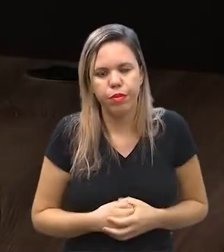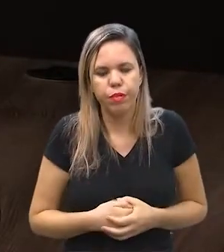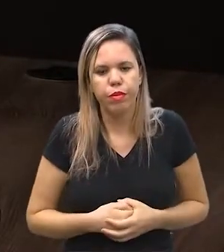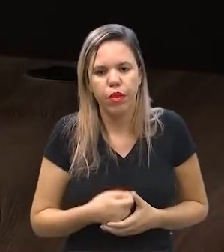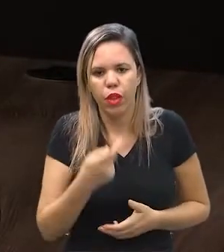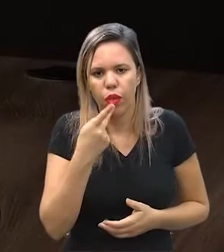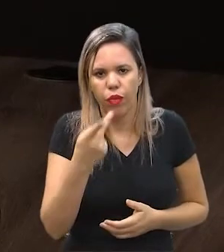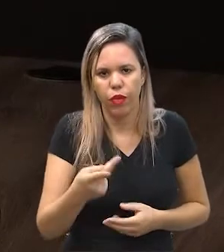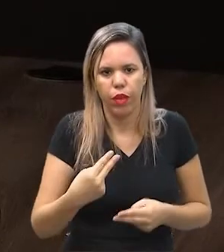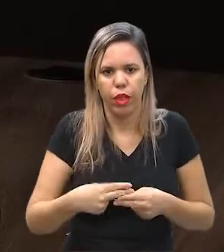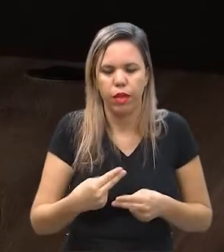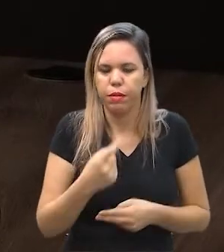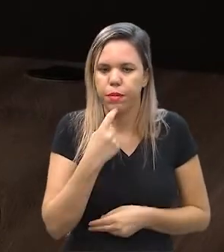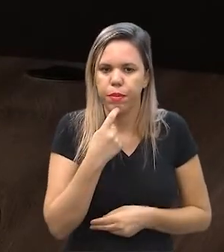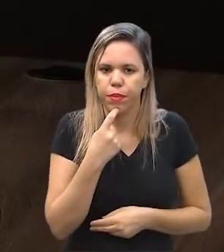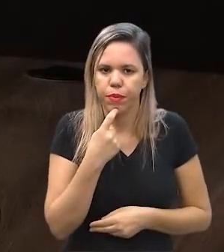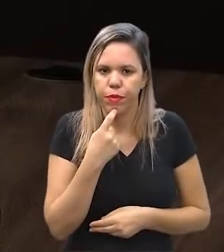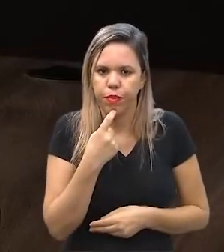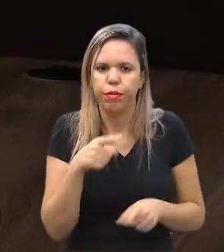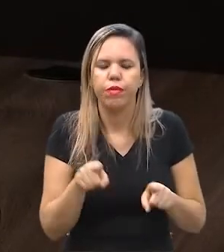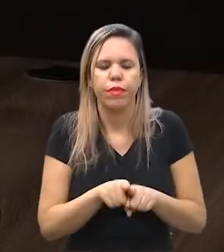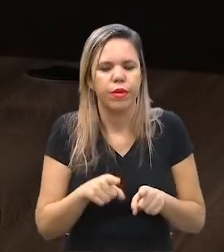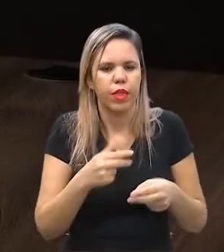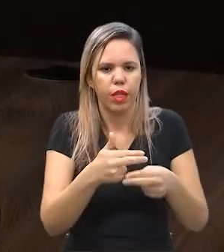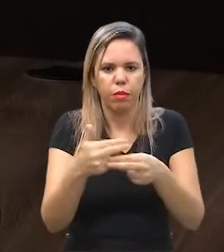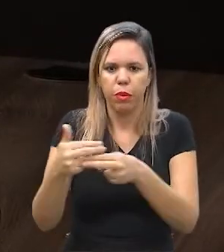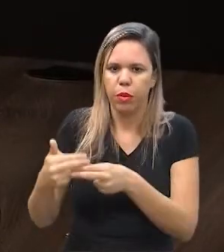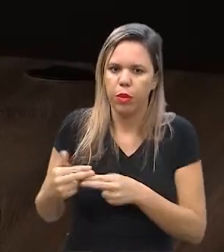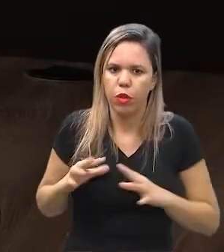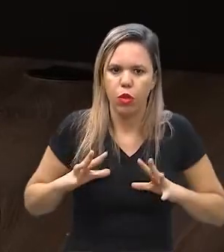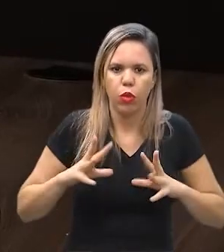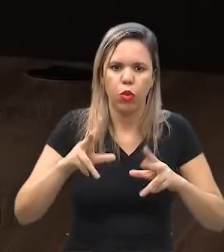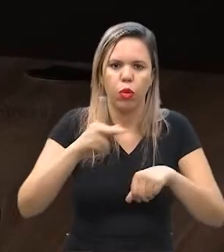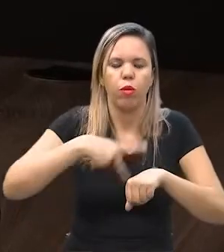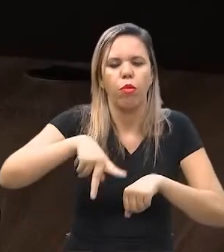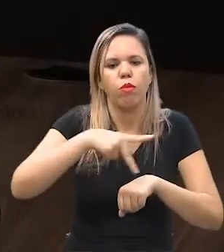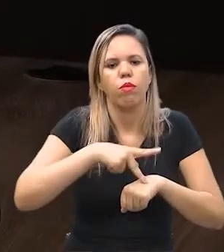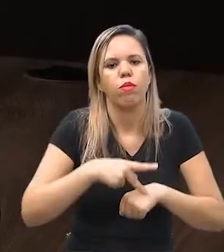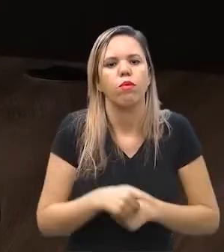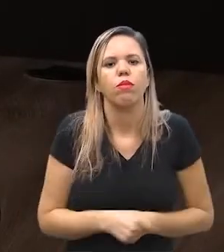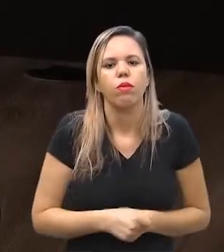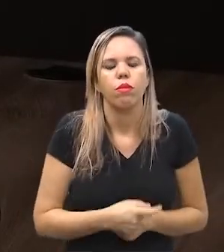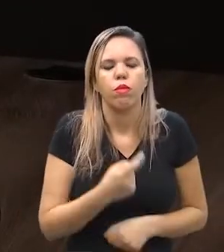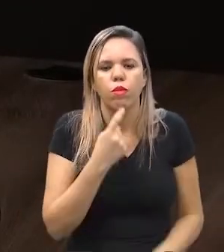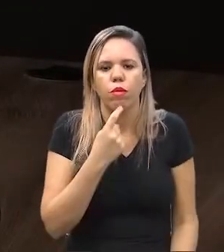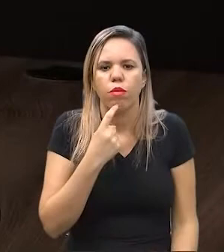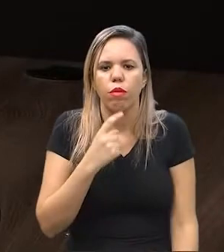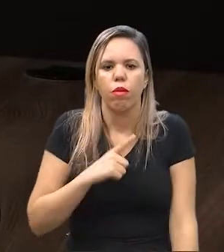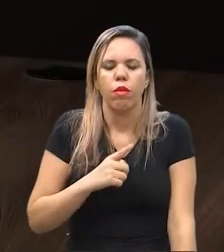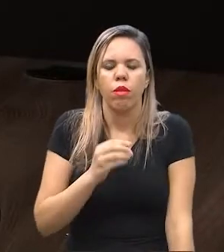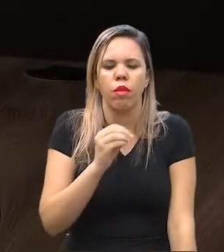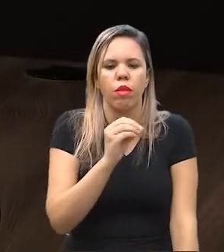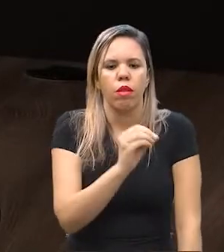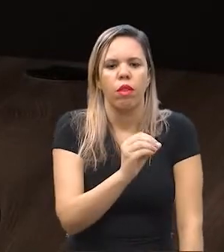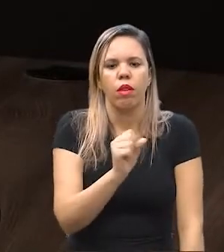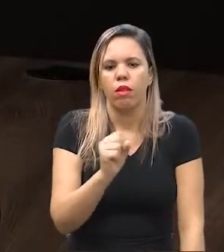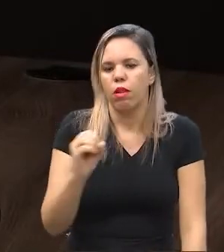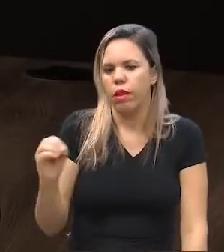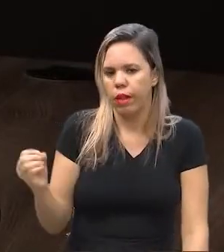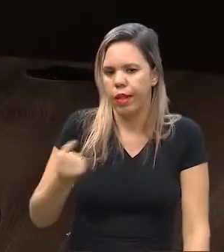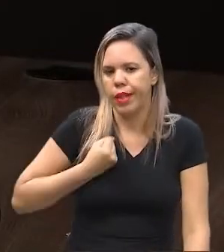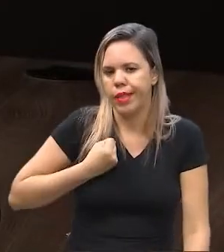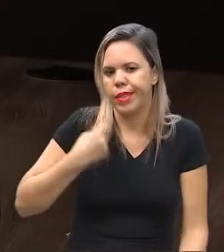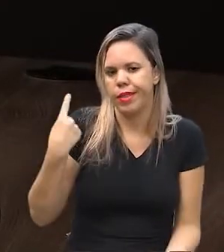gente vai falar aqui do Sebrae Campinas, mas tem Sebrae em todo o país. É, em Campinas tem um 0800, algum número